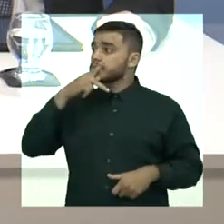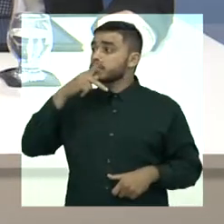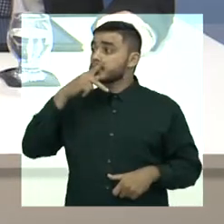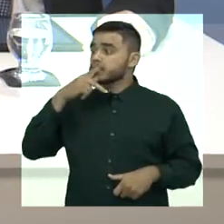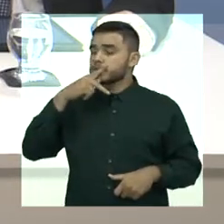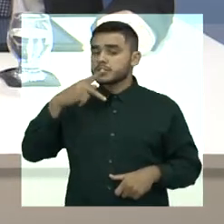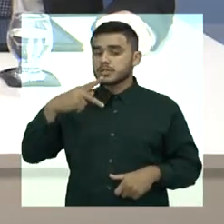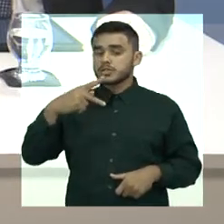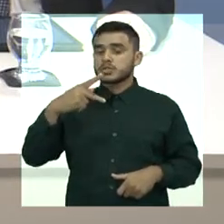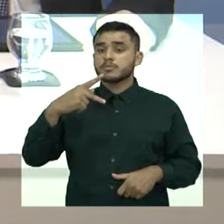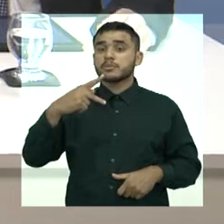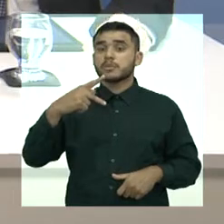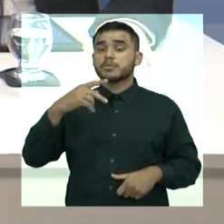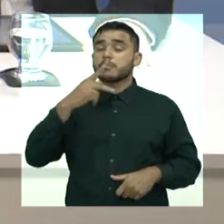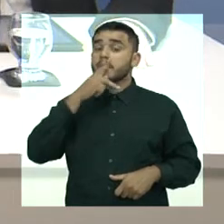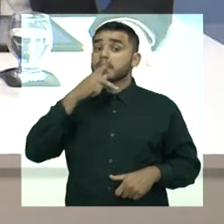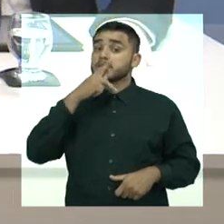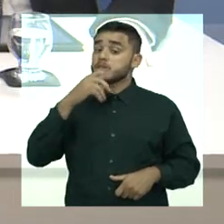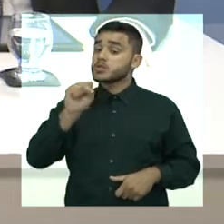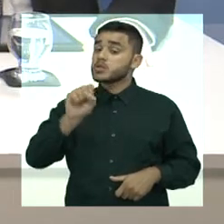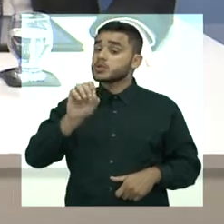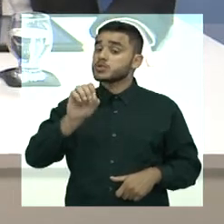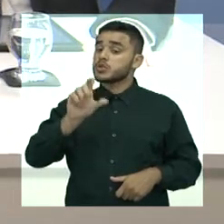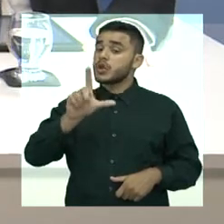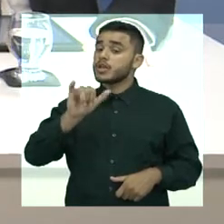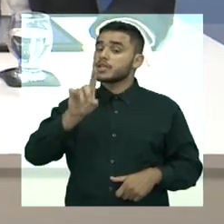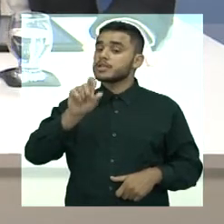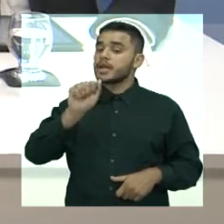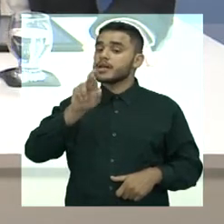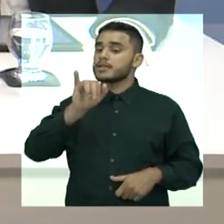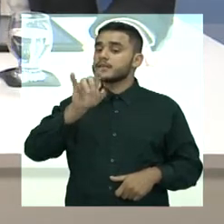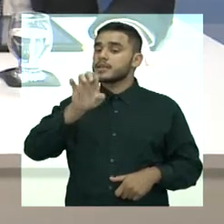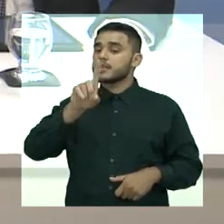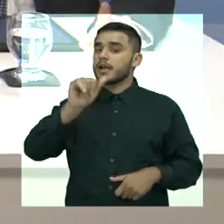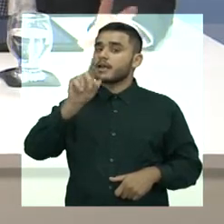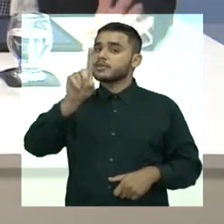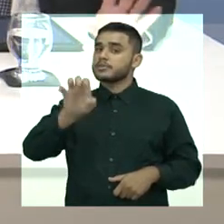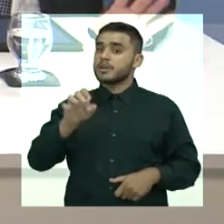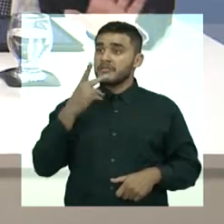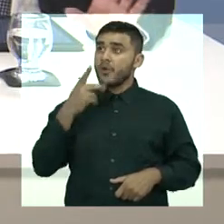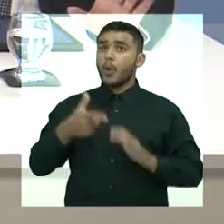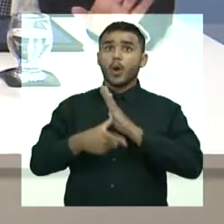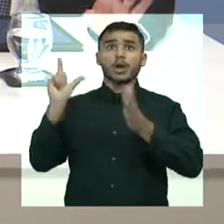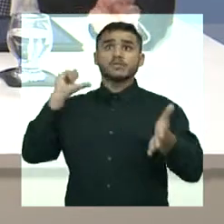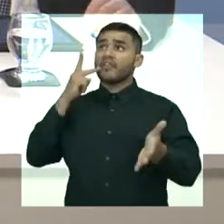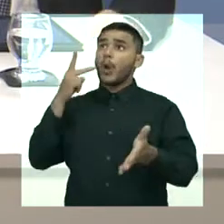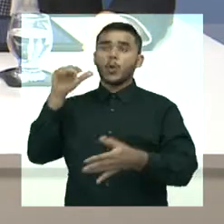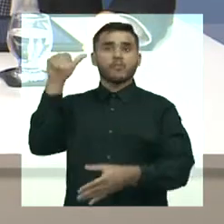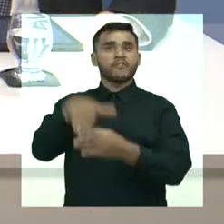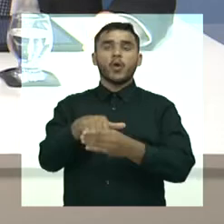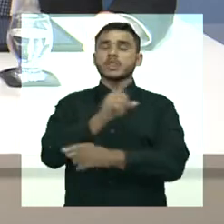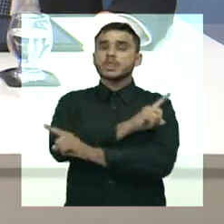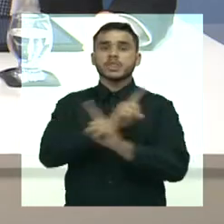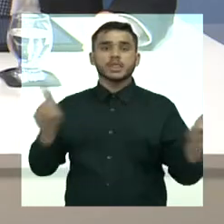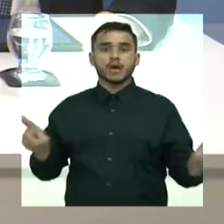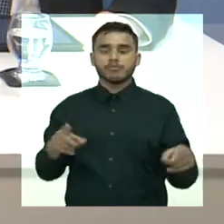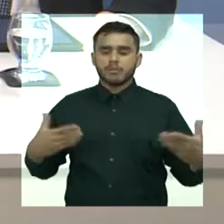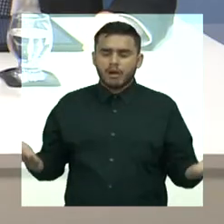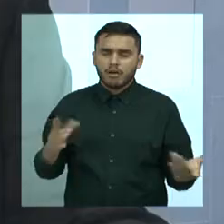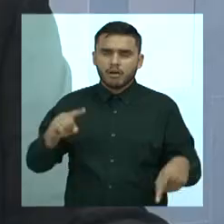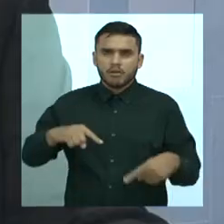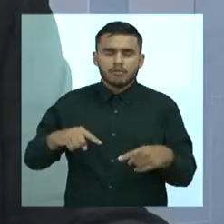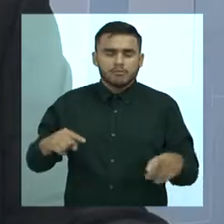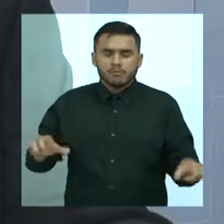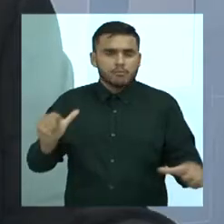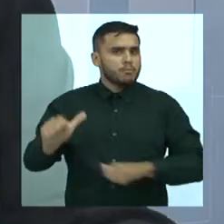votação, bem antes, ele já tinha declarado voto a favor da reforma da Previdência. Também, isso, para mim, foi algo que me chamou muita